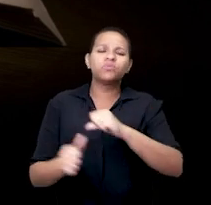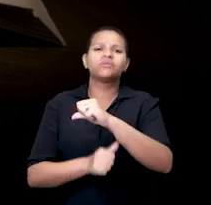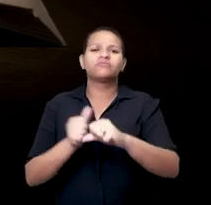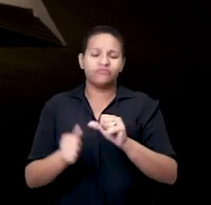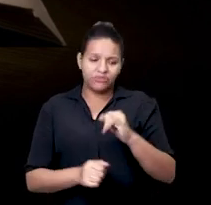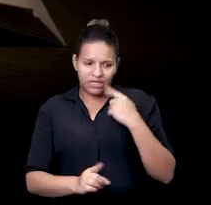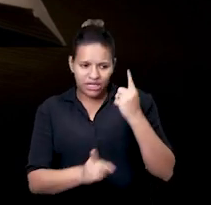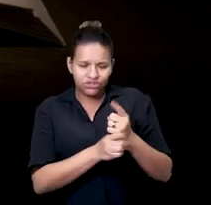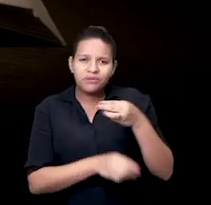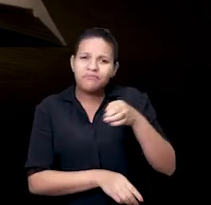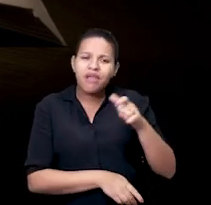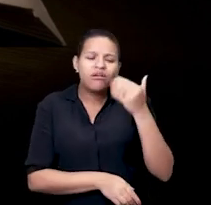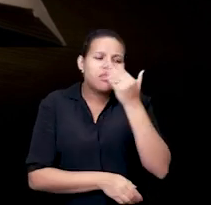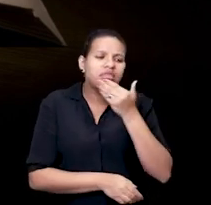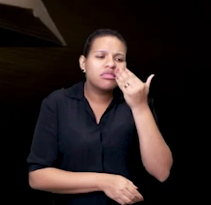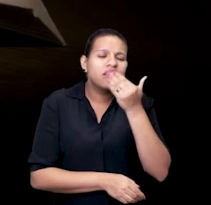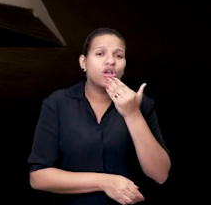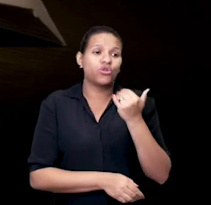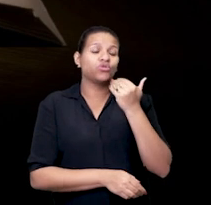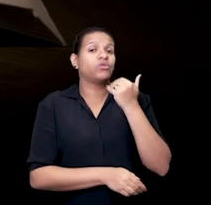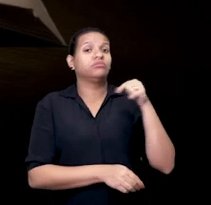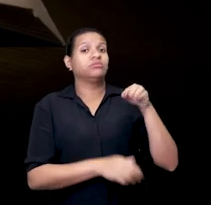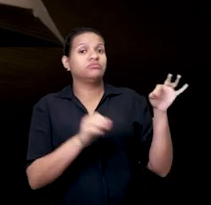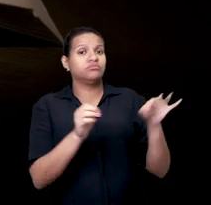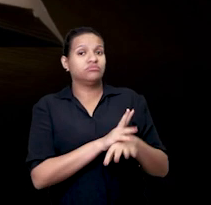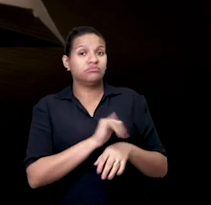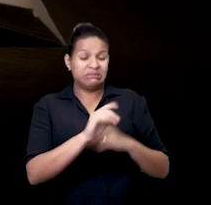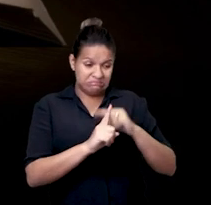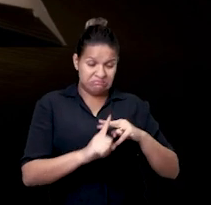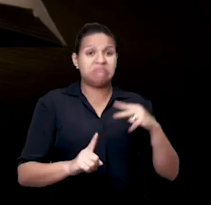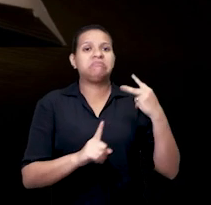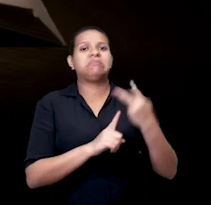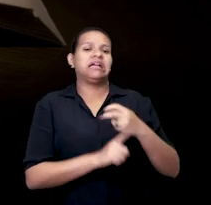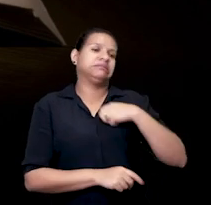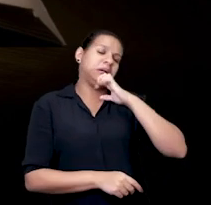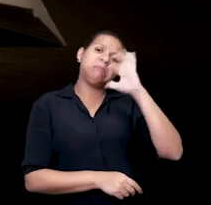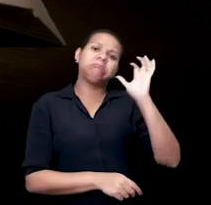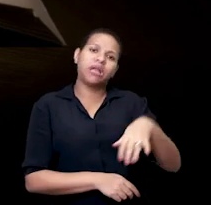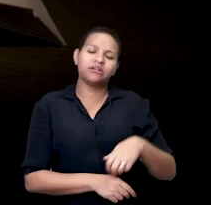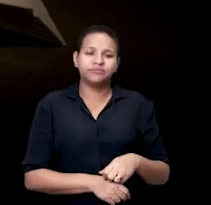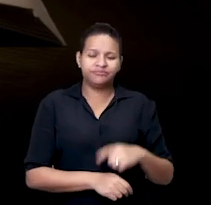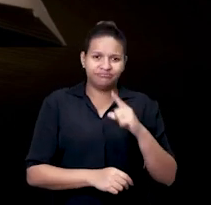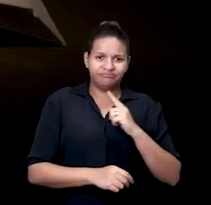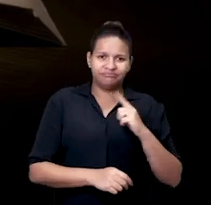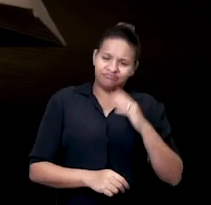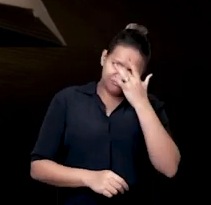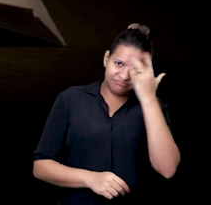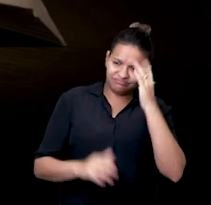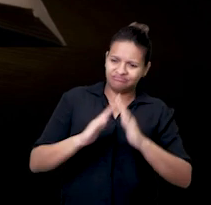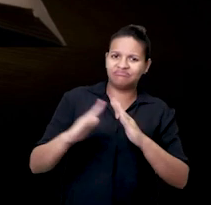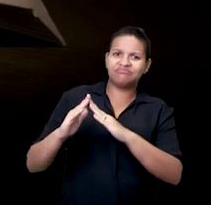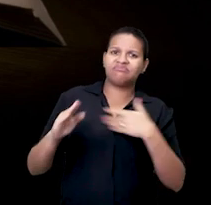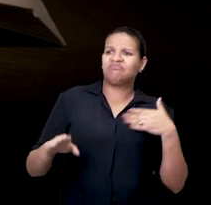Se comeres demais, tu o vomitarás. Põe raramente o pé na casa do vizinho. Enfastiado de